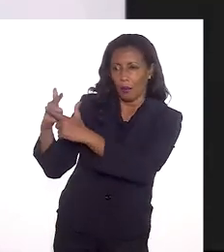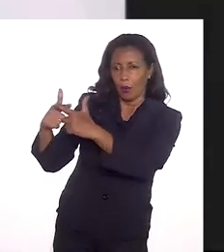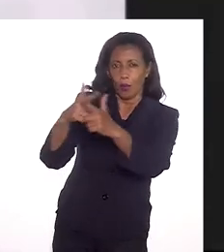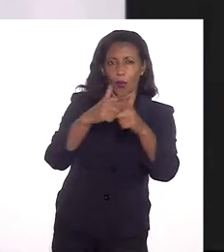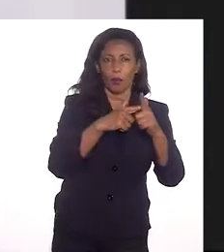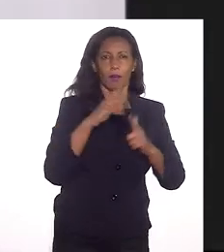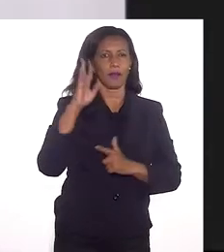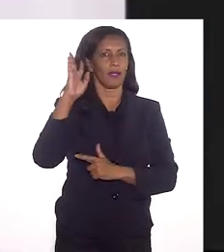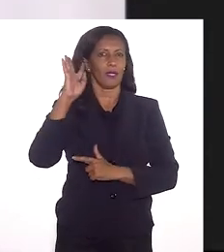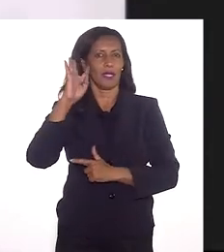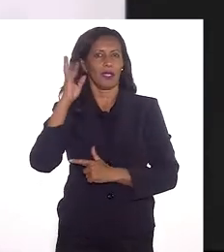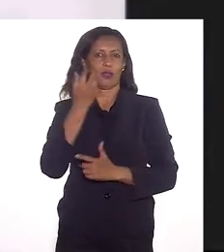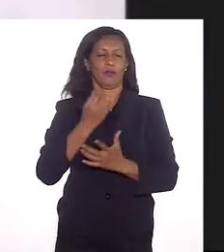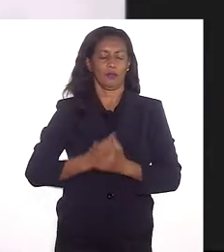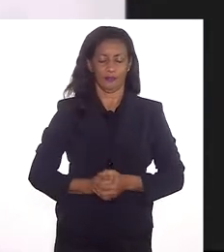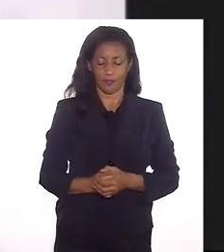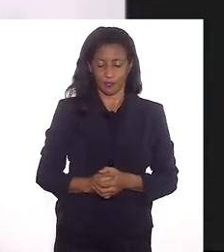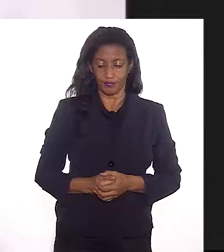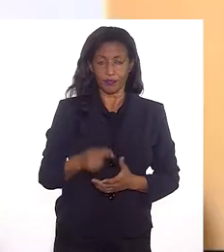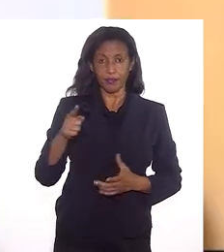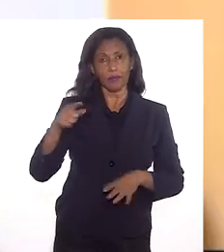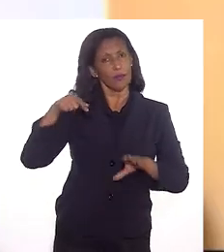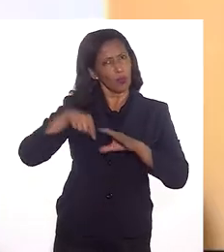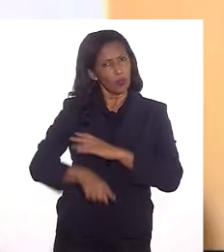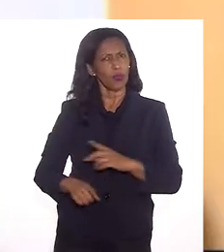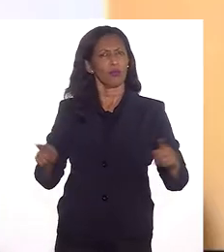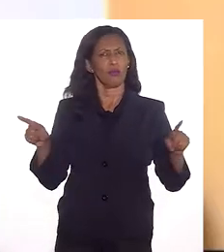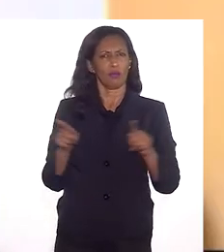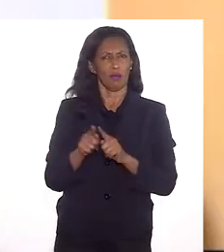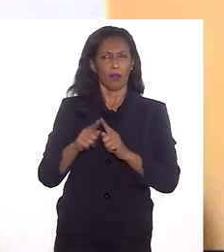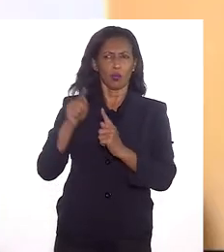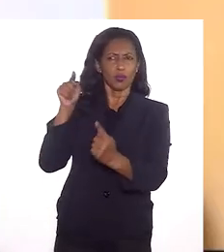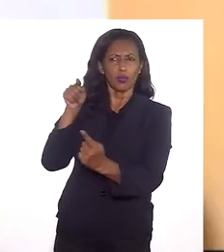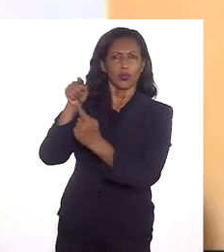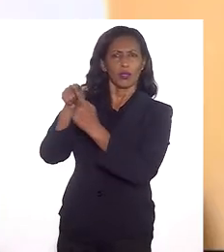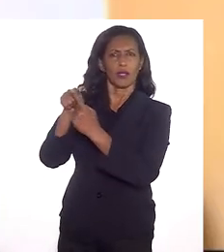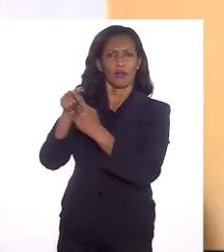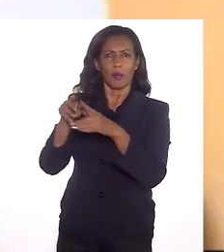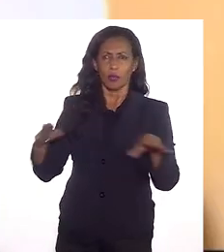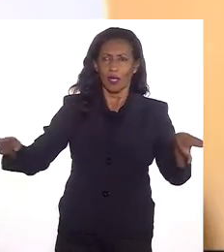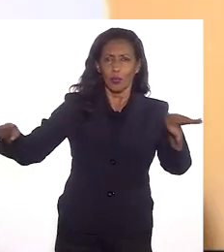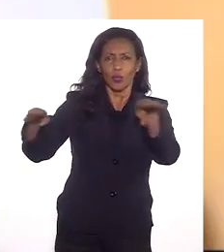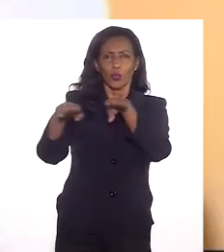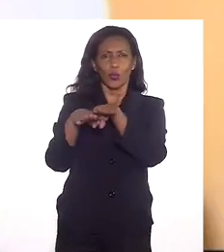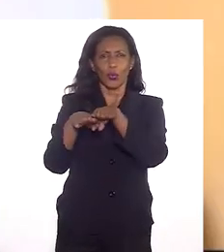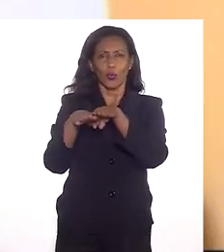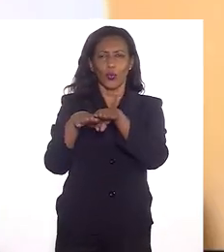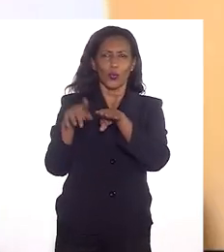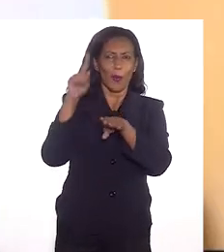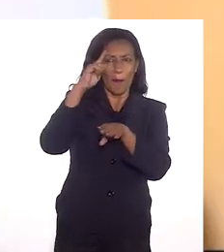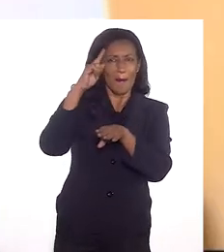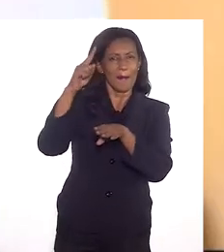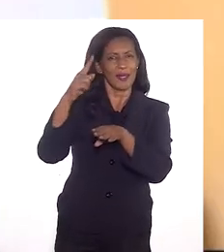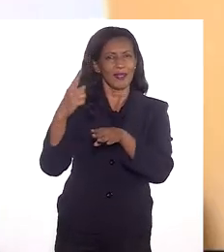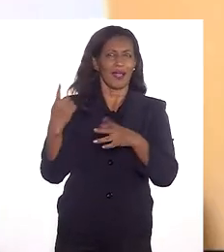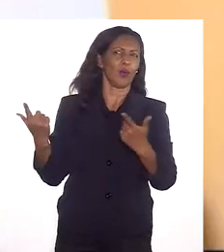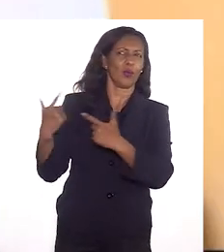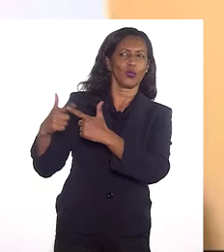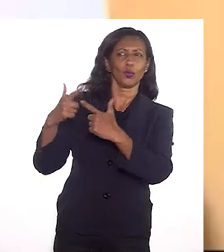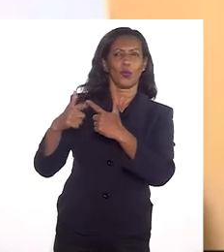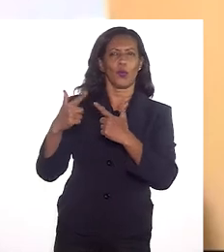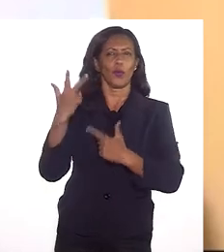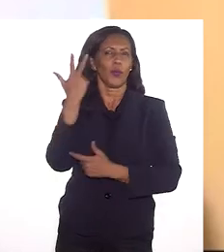para cada problema que elas têm que resolver ali. E, no fundo, né, o grande desafio é justamente colocar todo mundo na mesma mesa, né? Pensar quais são os